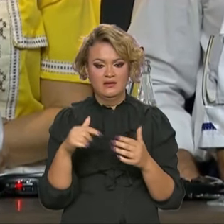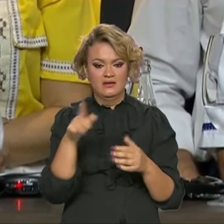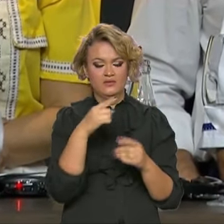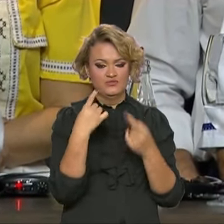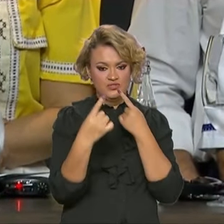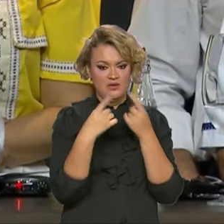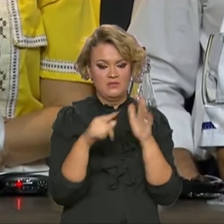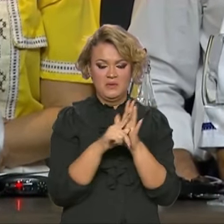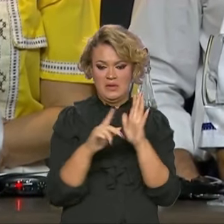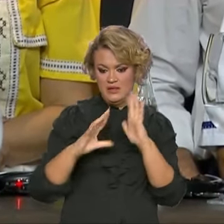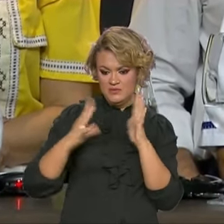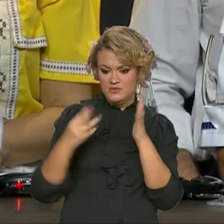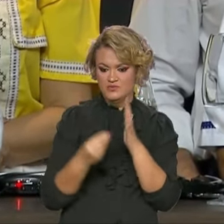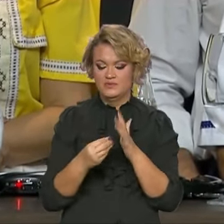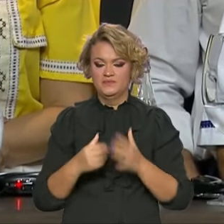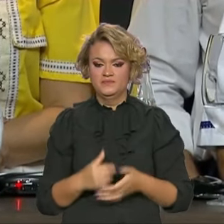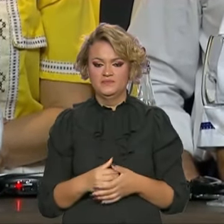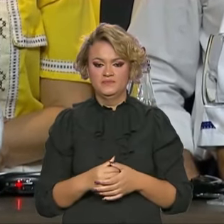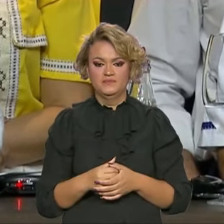Diálogo Amazônico.